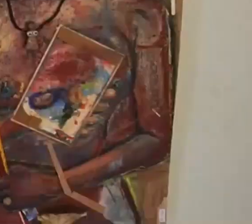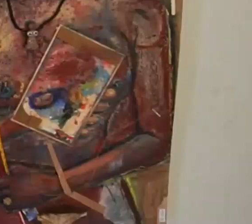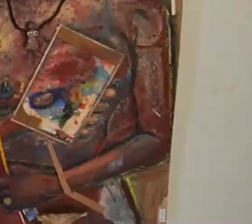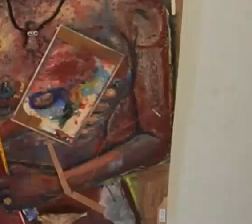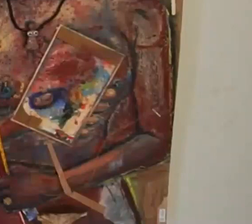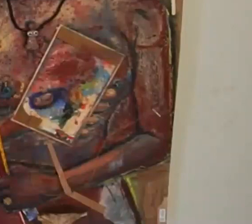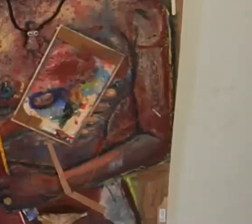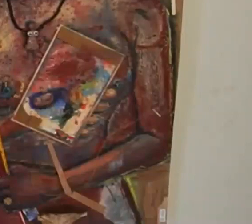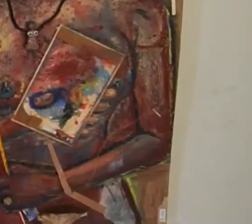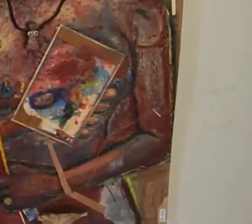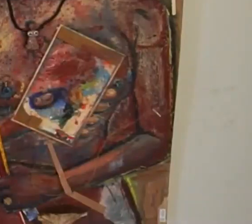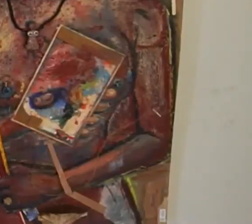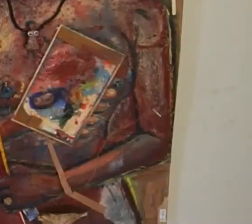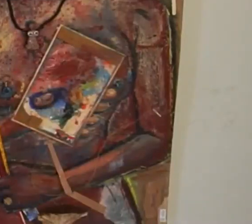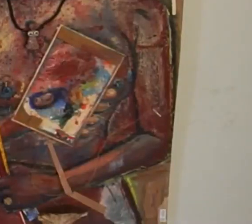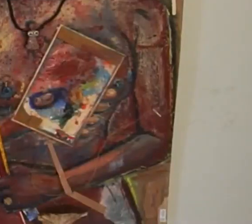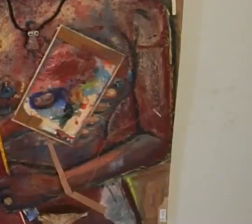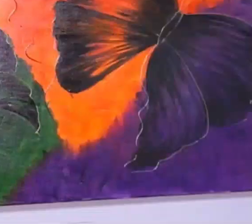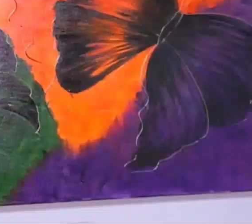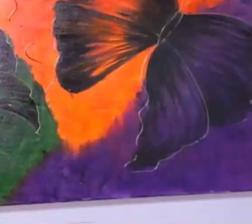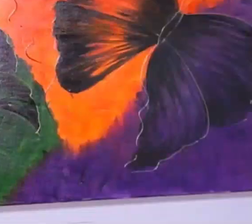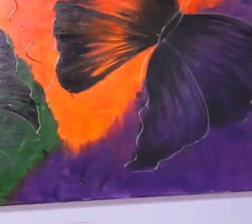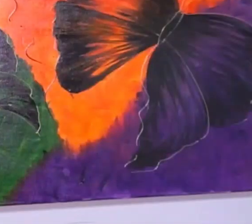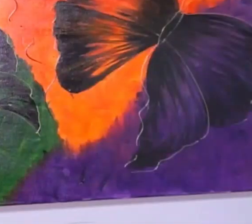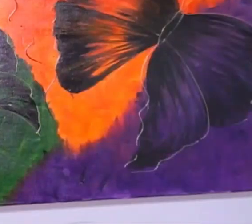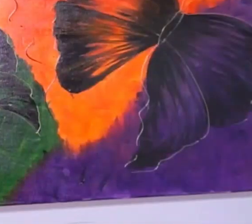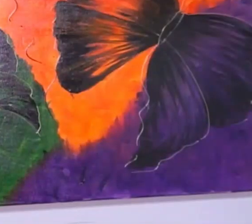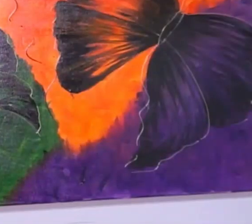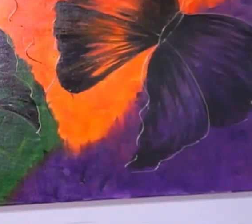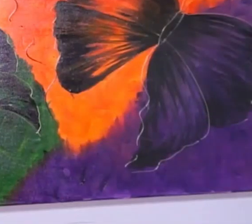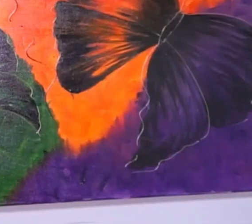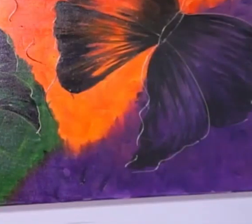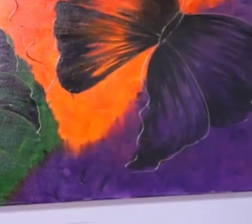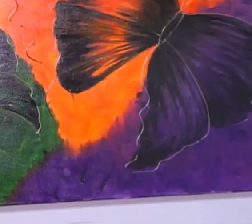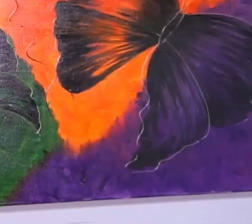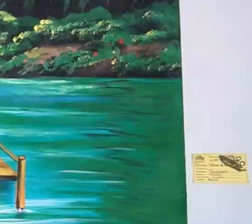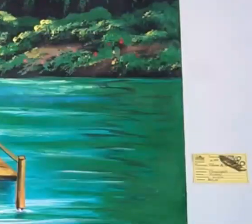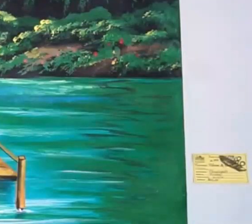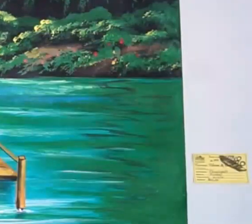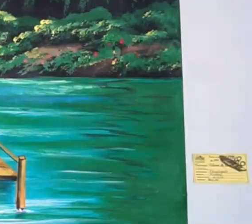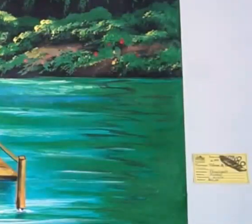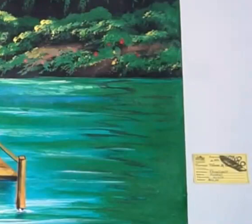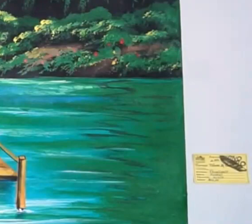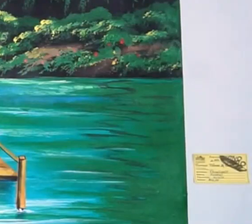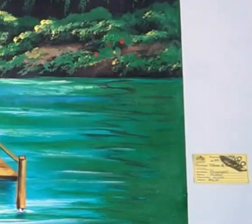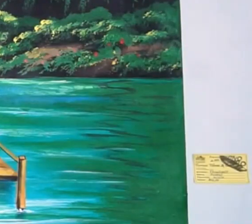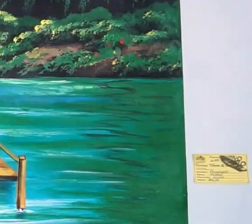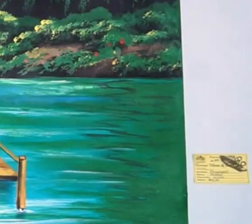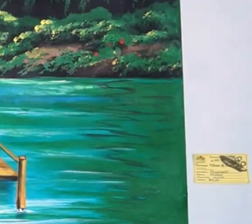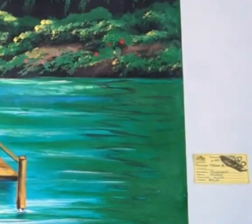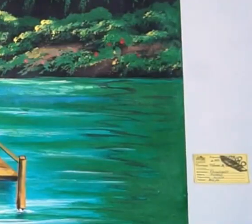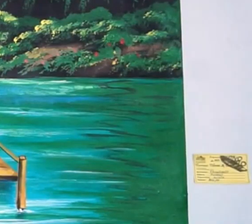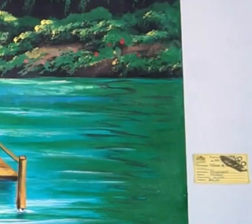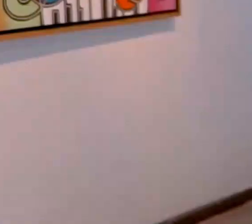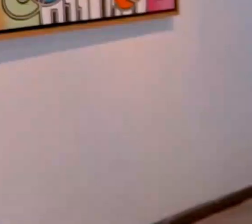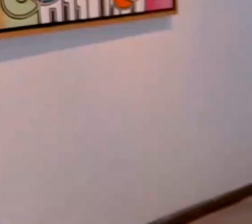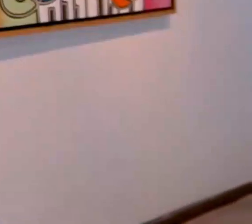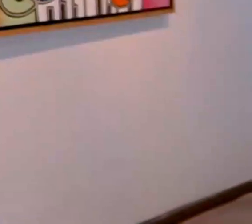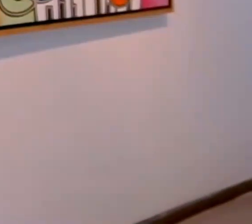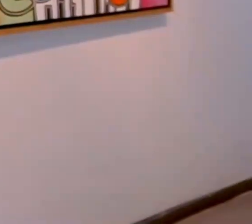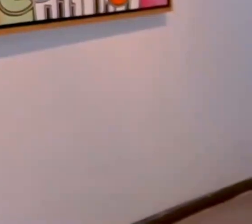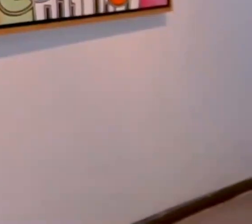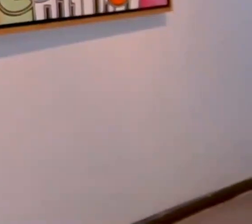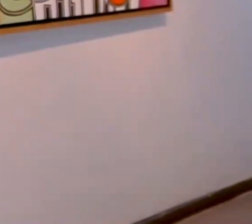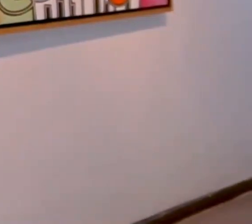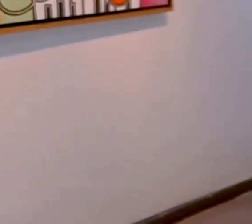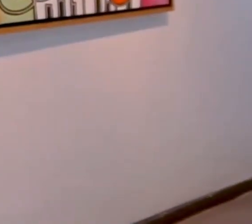artistas plásticos com suas obras e suas diferentes técnicas. Mas para explicar mais sobre as técnicas da pintura em tela, eu